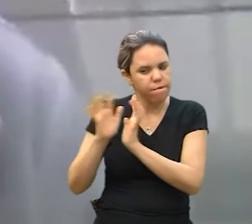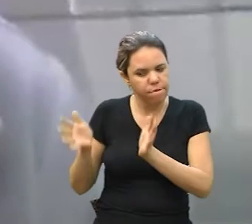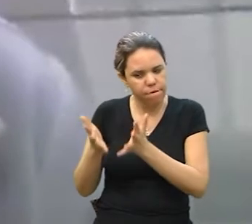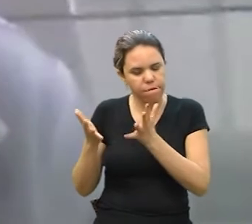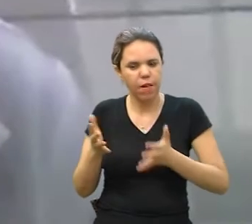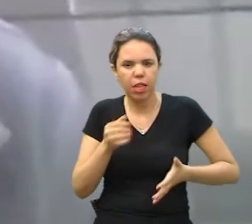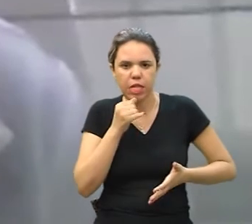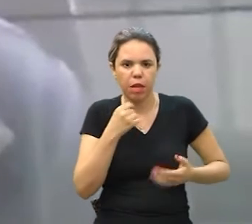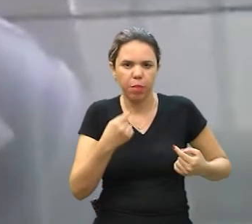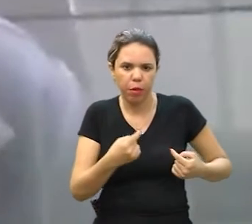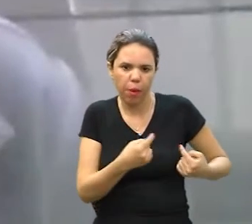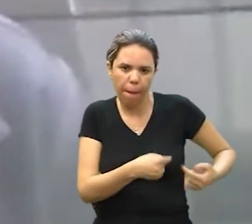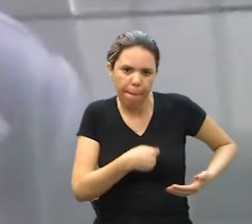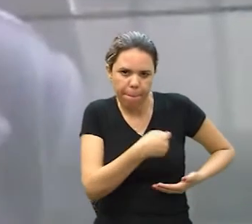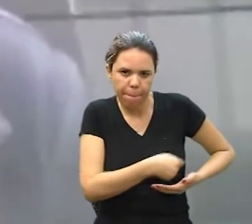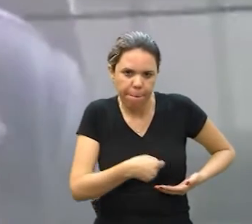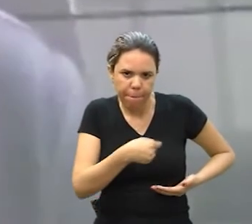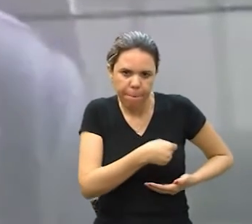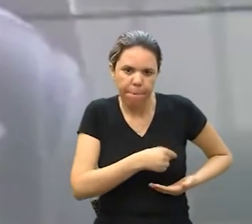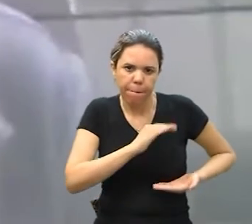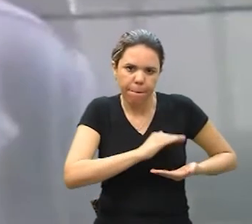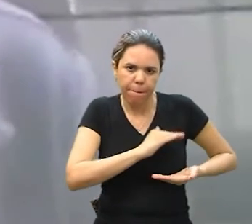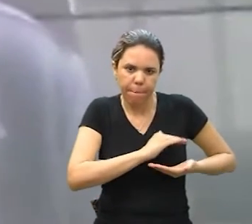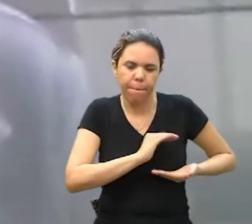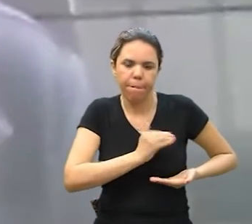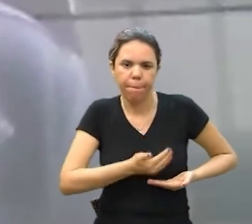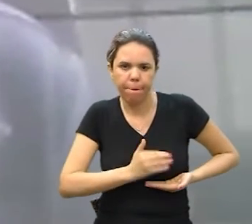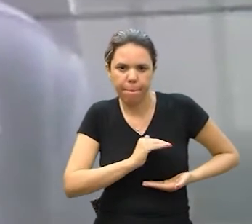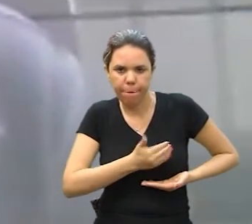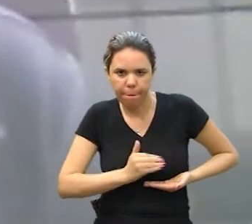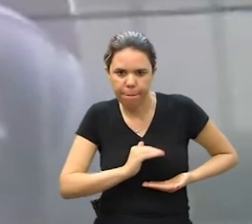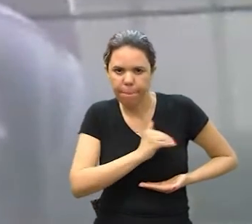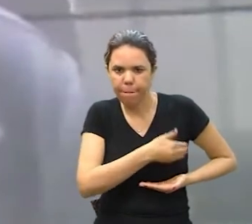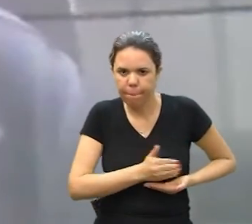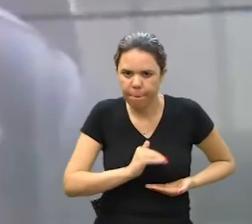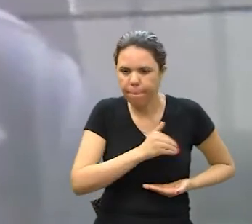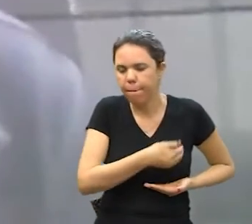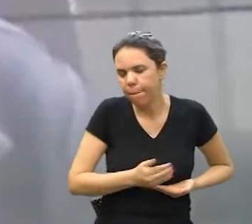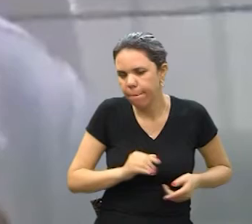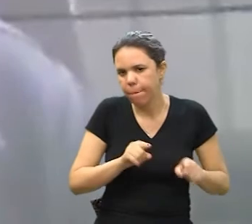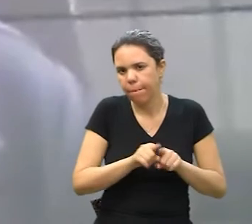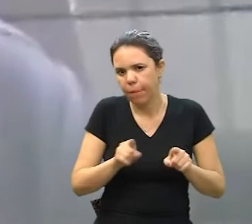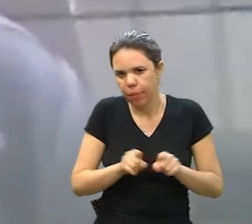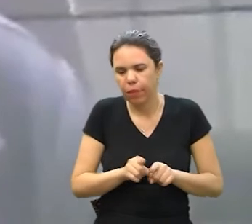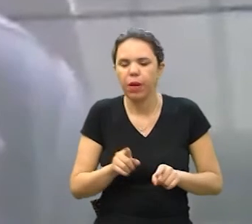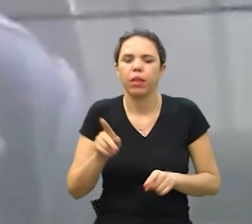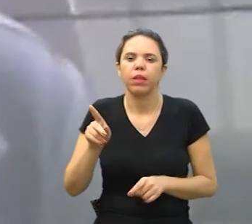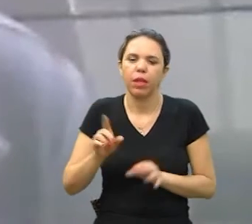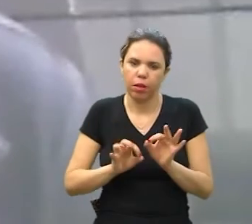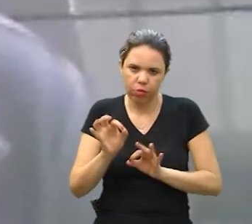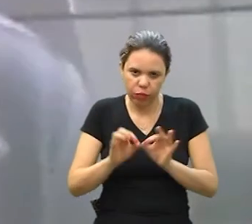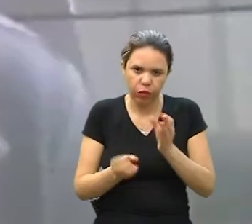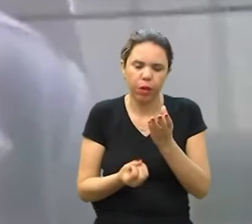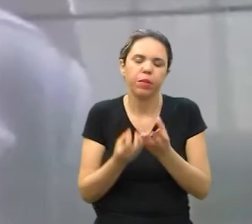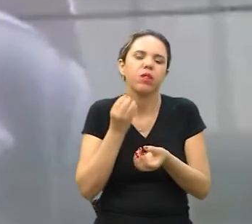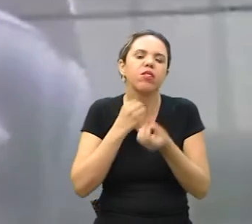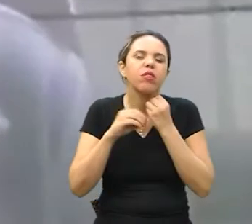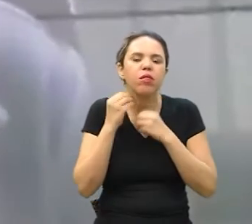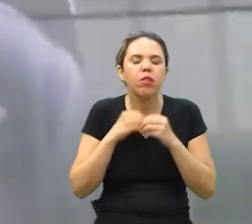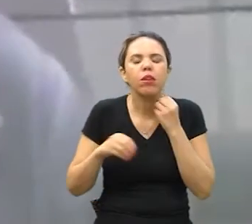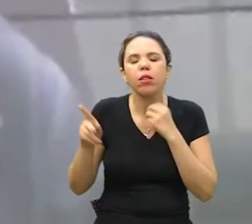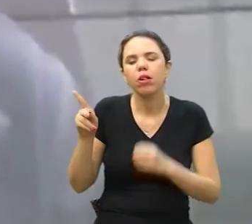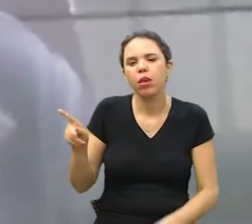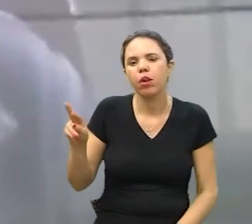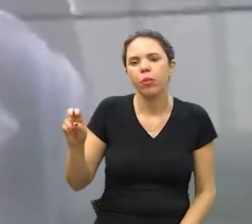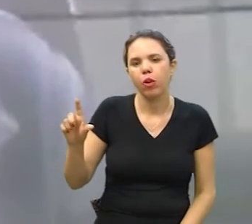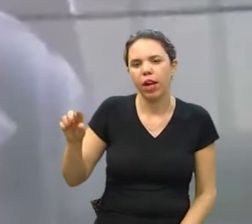Quando estimula o mamilo, né? Até uma massagem no mamilo já fabrica um pouquinho de prolactina. Se